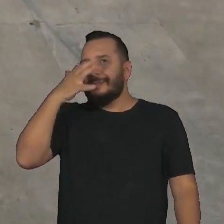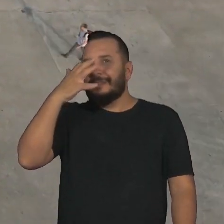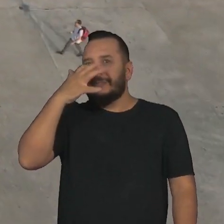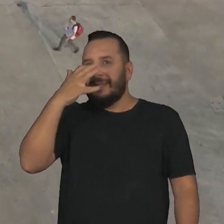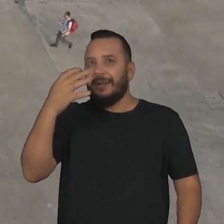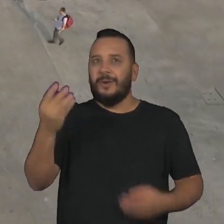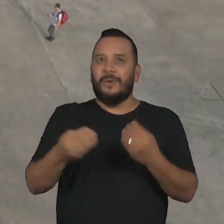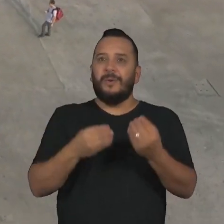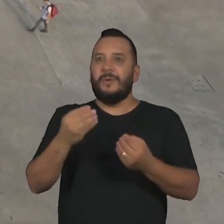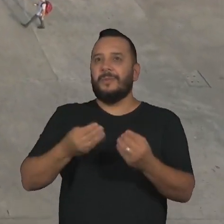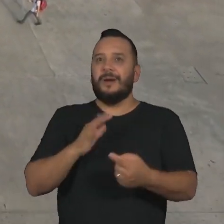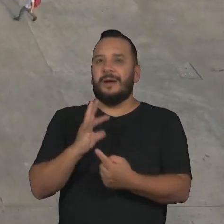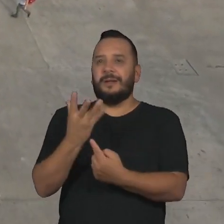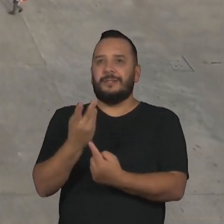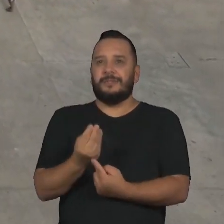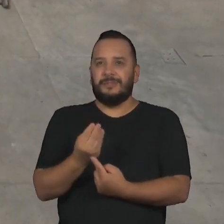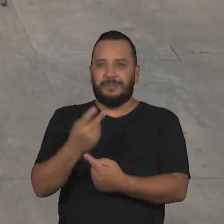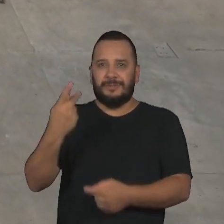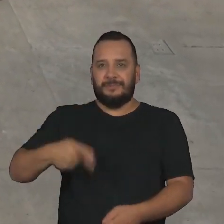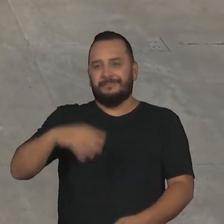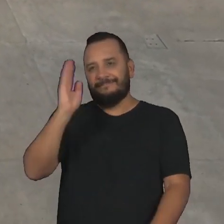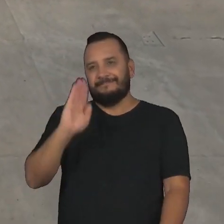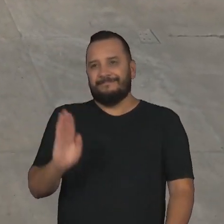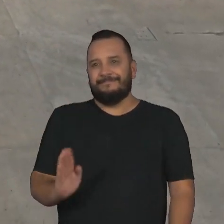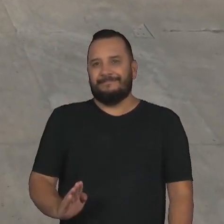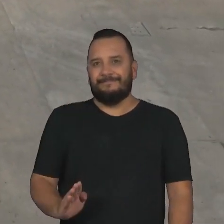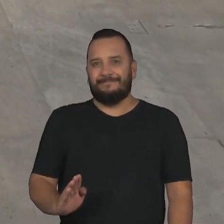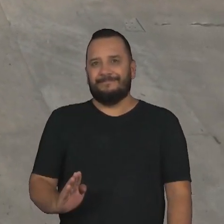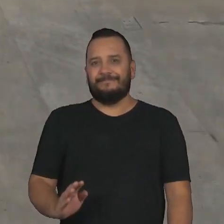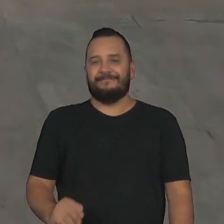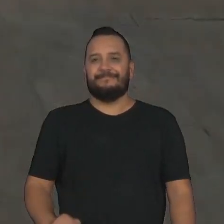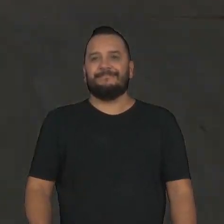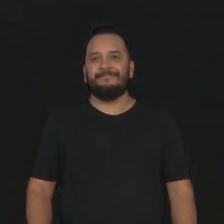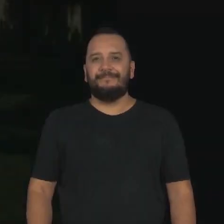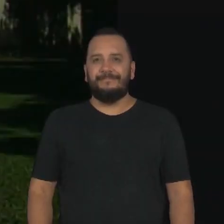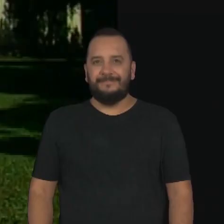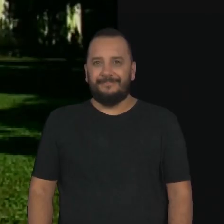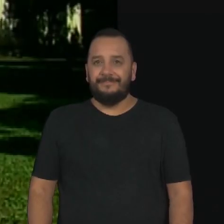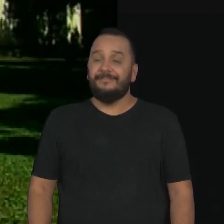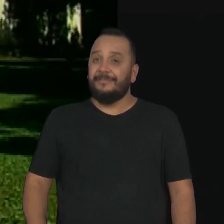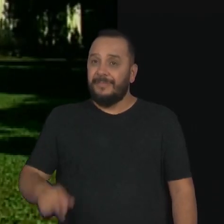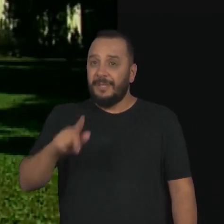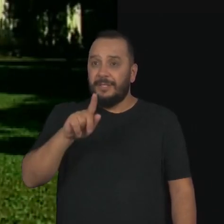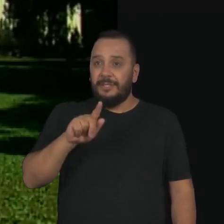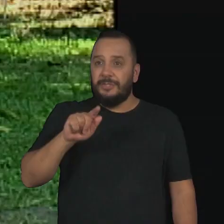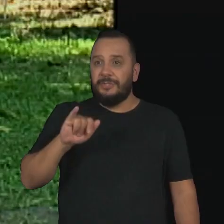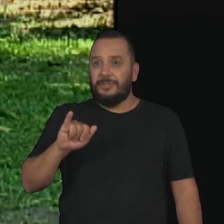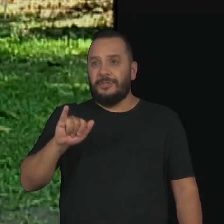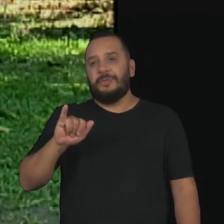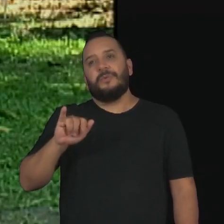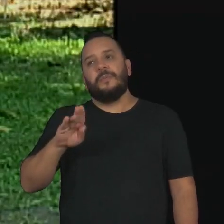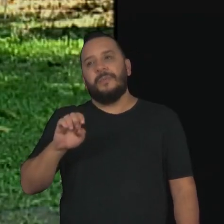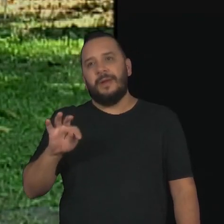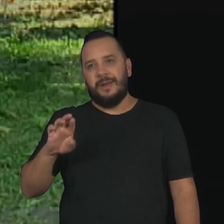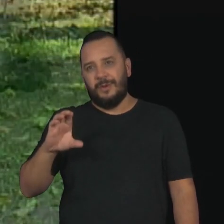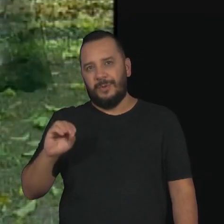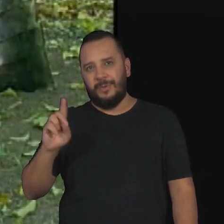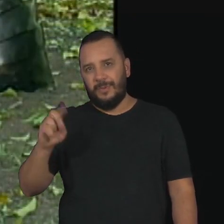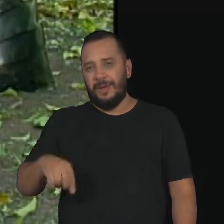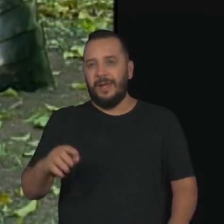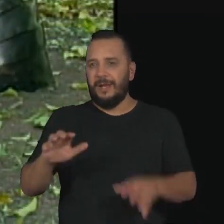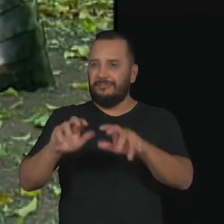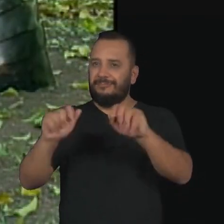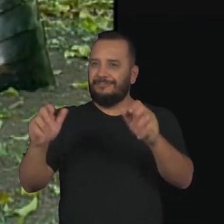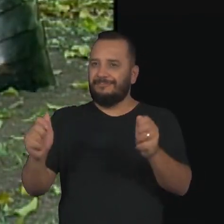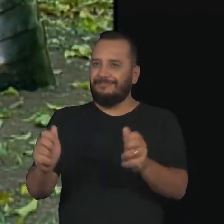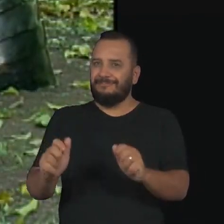expressões artísticas do nosso país. Gilberto Salvador é um mestre da escultura e